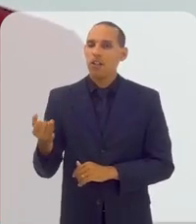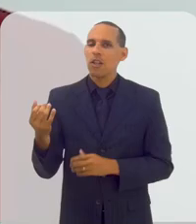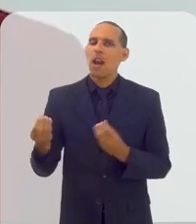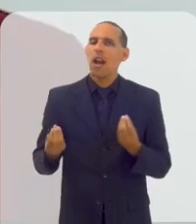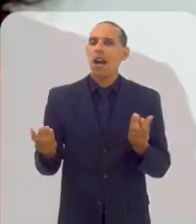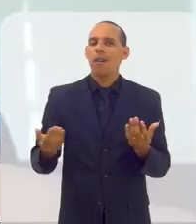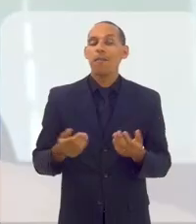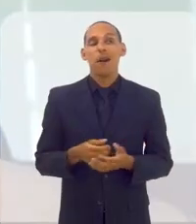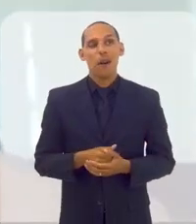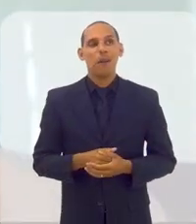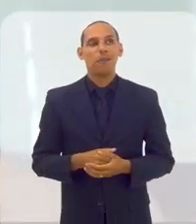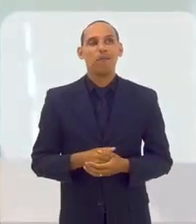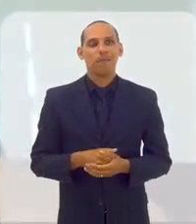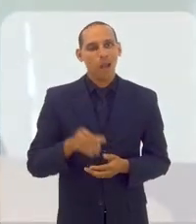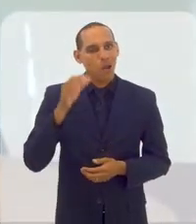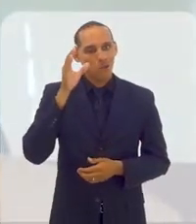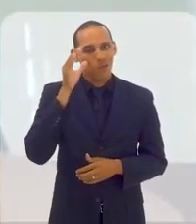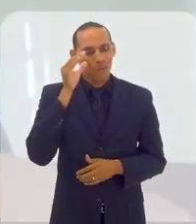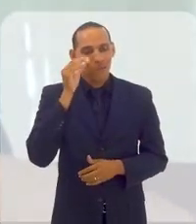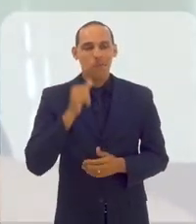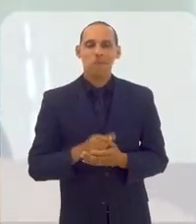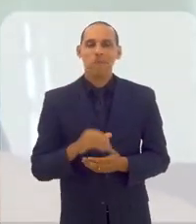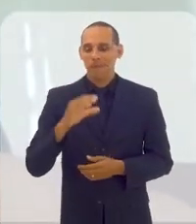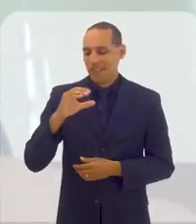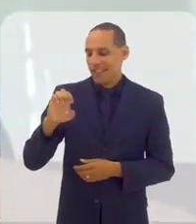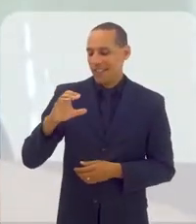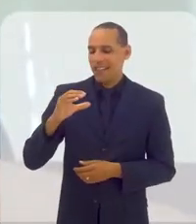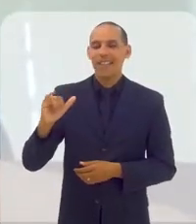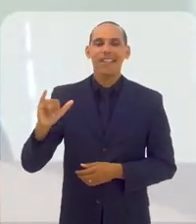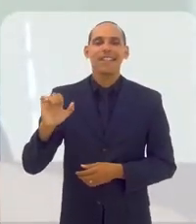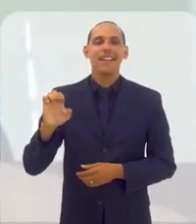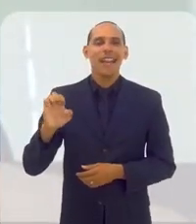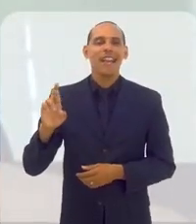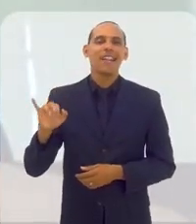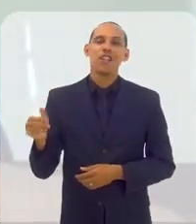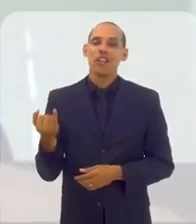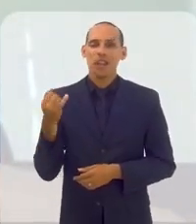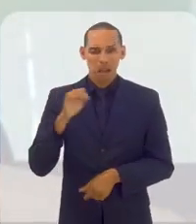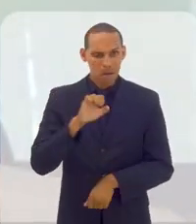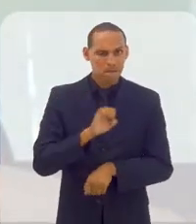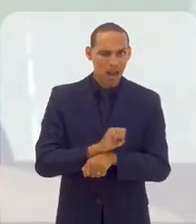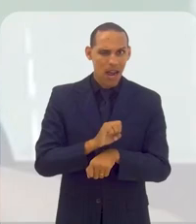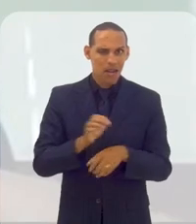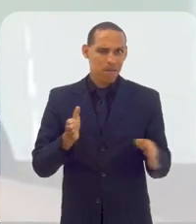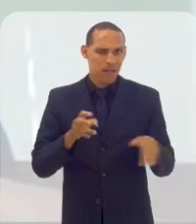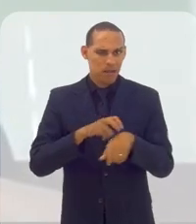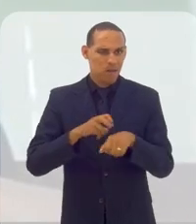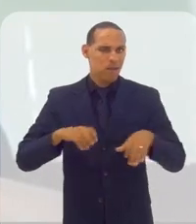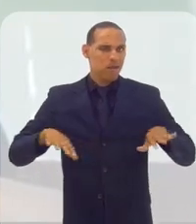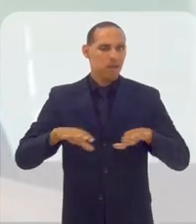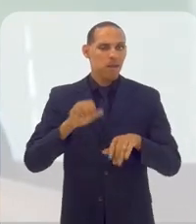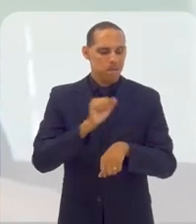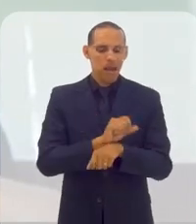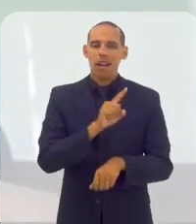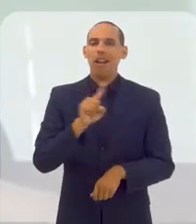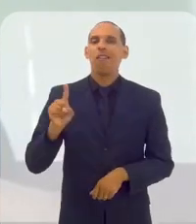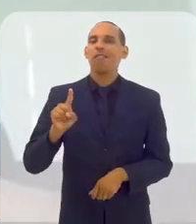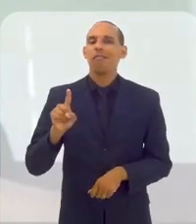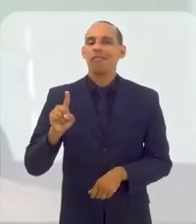nesse período é curioso né Mas você se acha realmente não parou durante a pandemia né